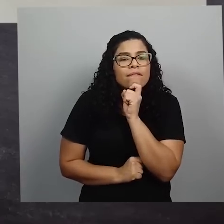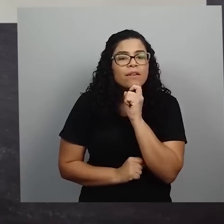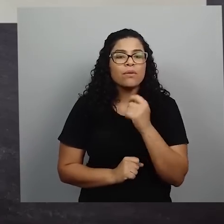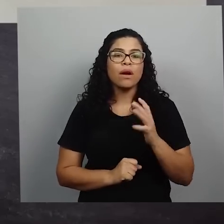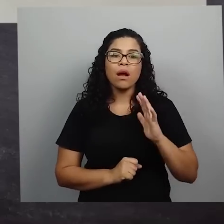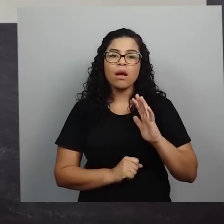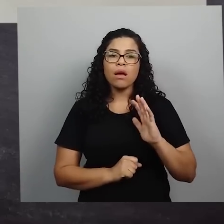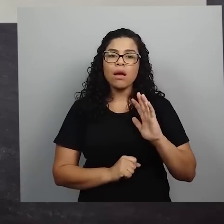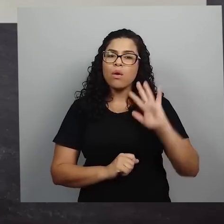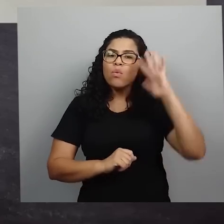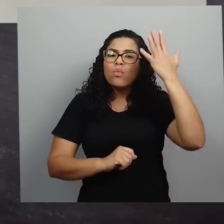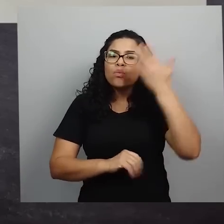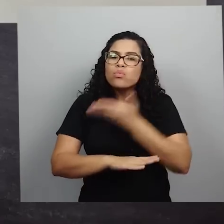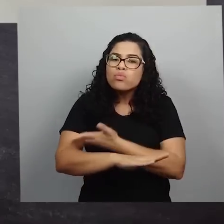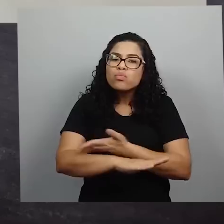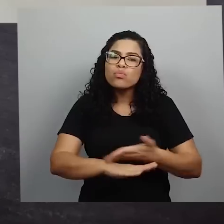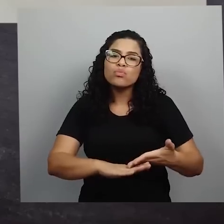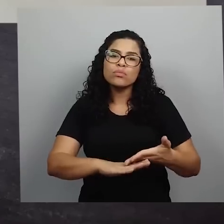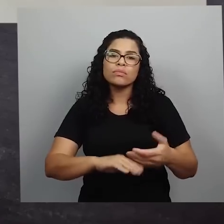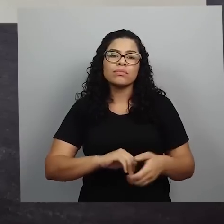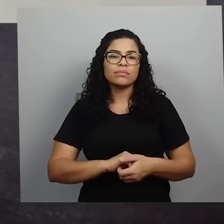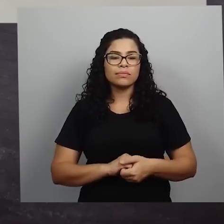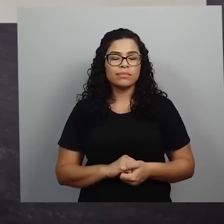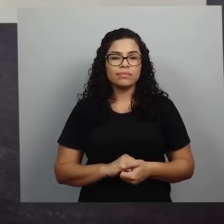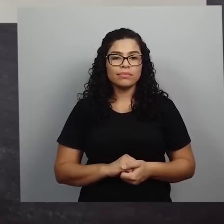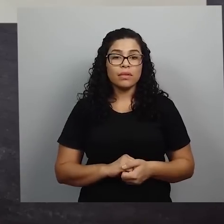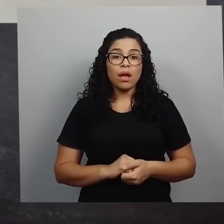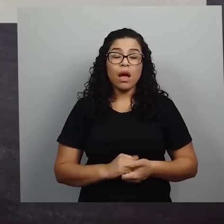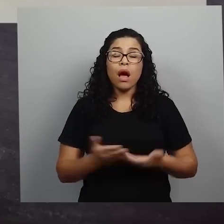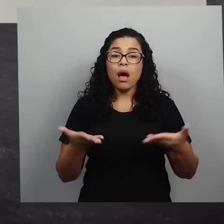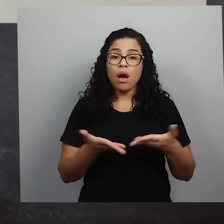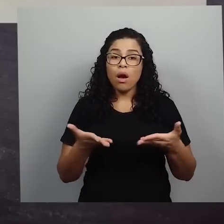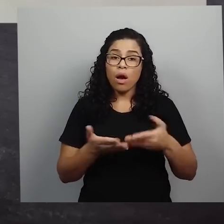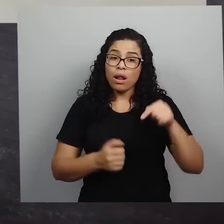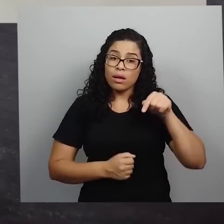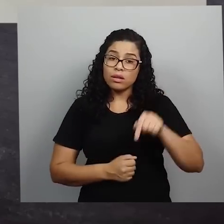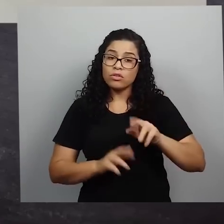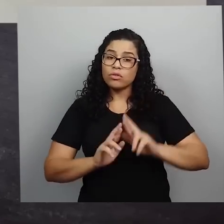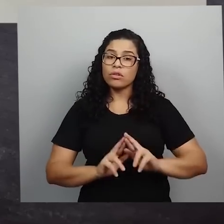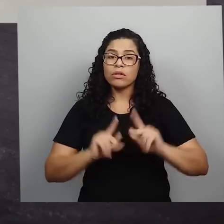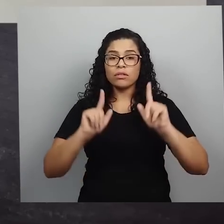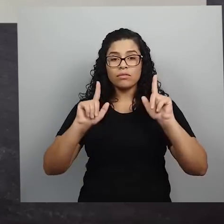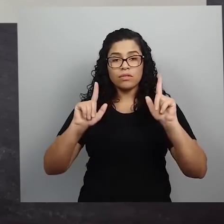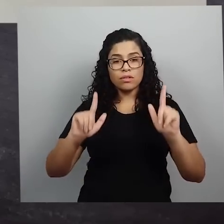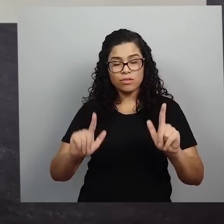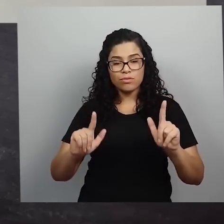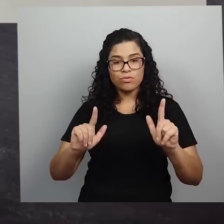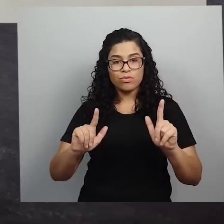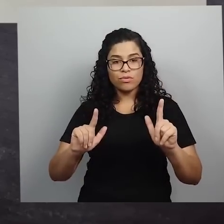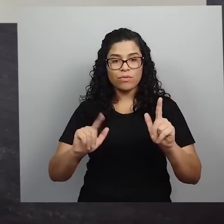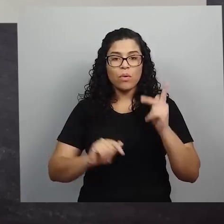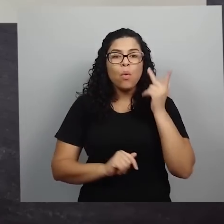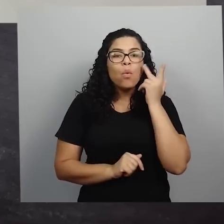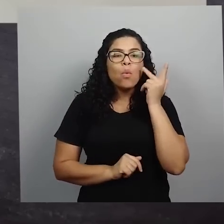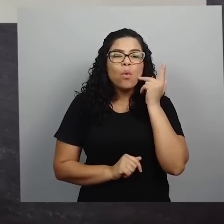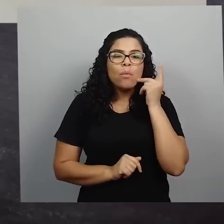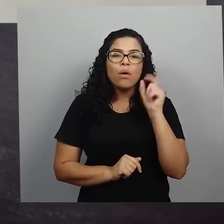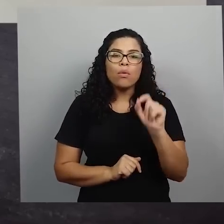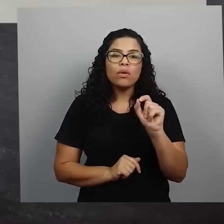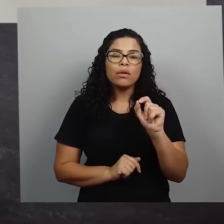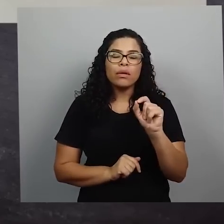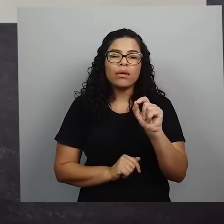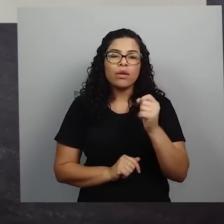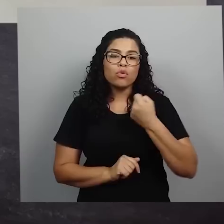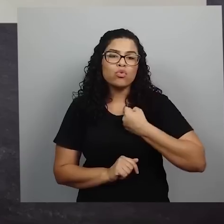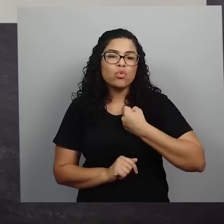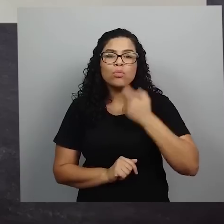acostumados com essas temperaturas negativas. Para nós aqui o caso está mais comum nos números positivos, se bem